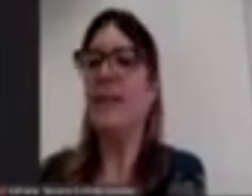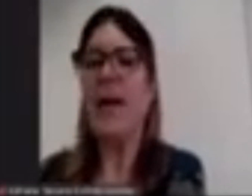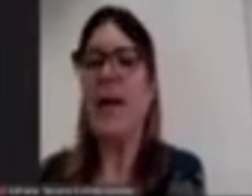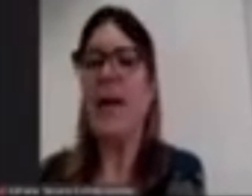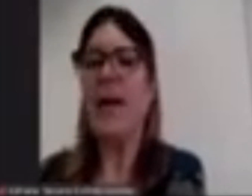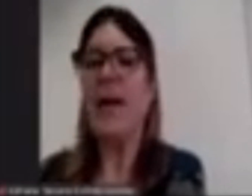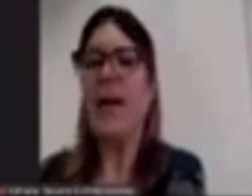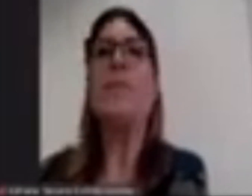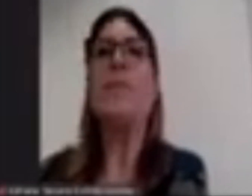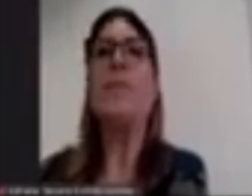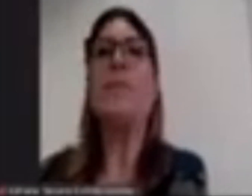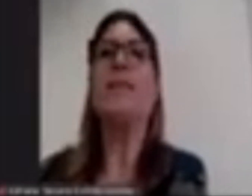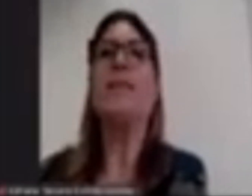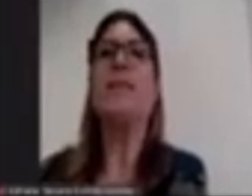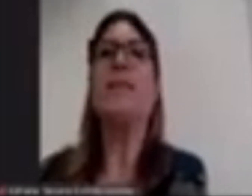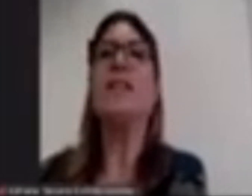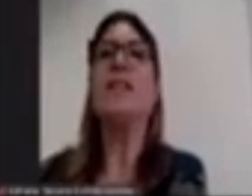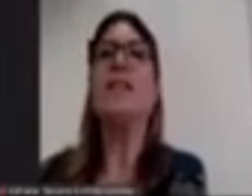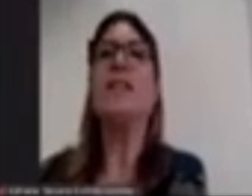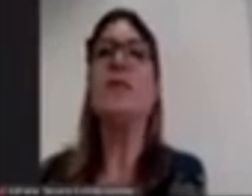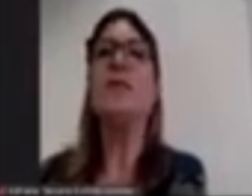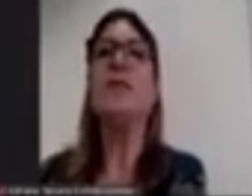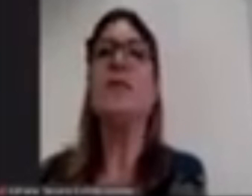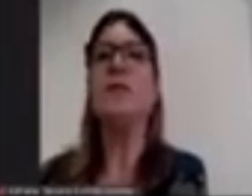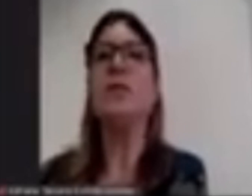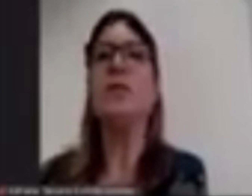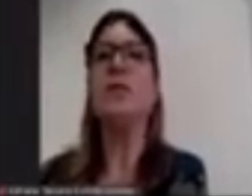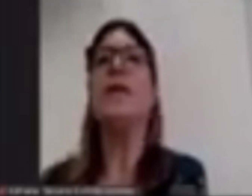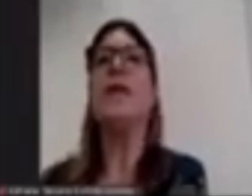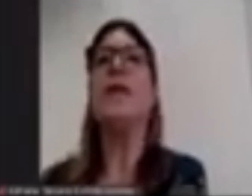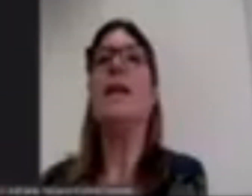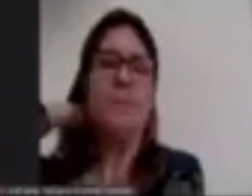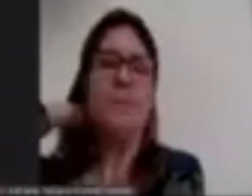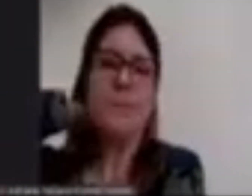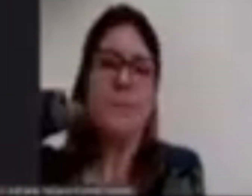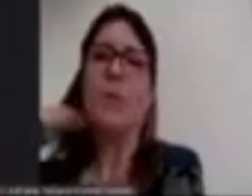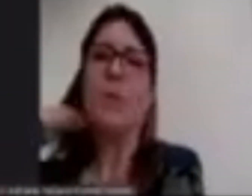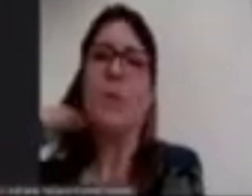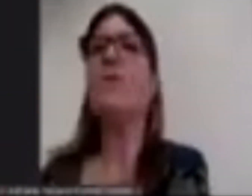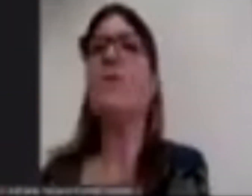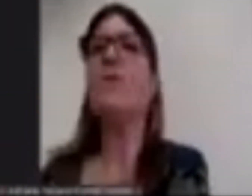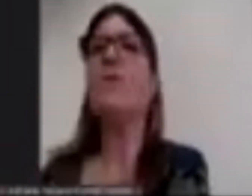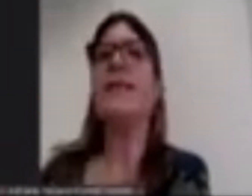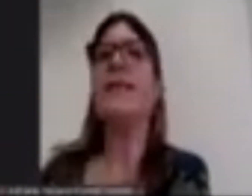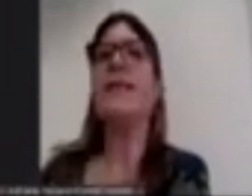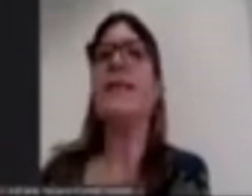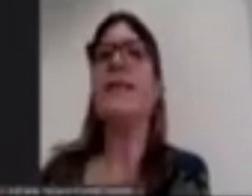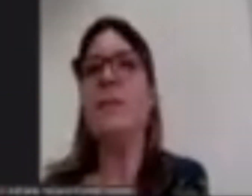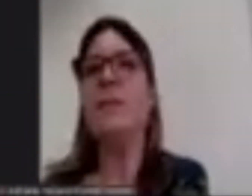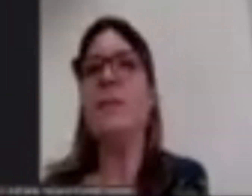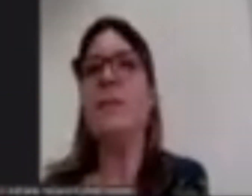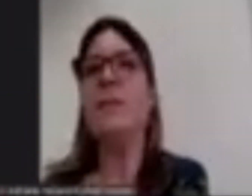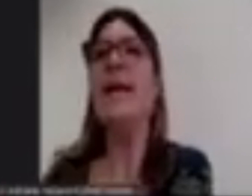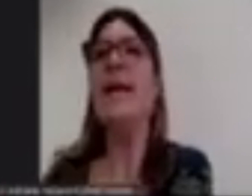aí a publicação da Resolução 102, 2021, que trouxe algumas novidades em relação a